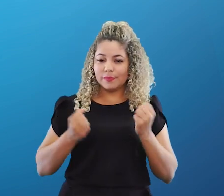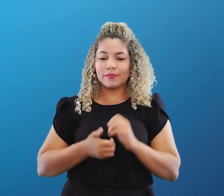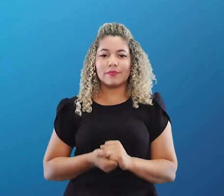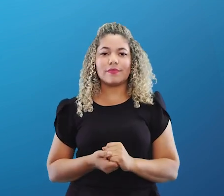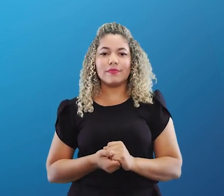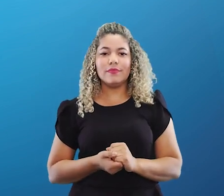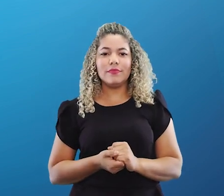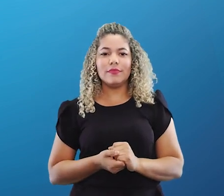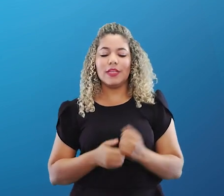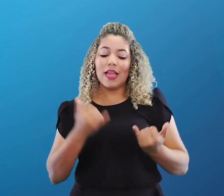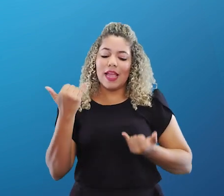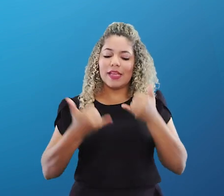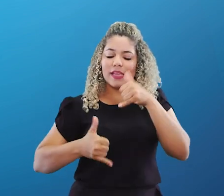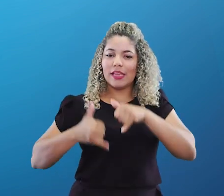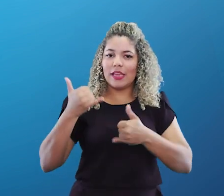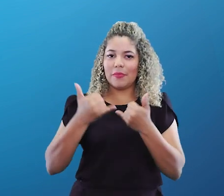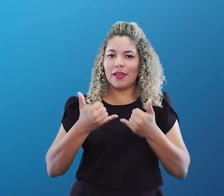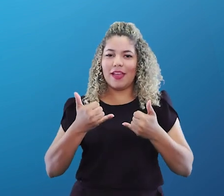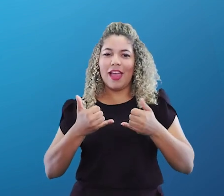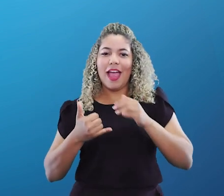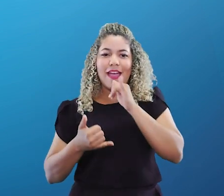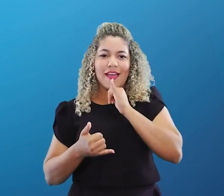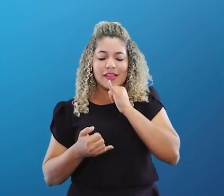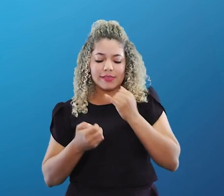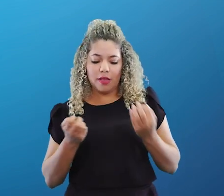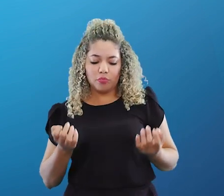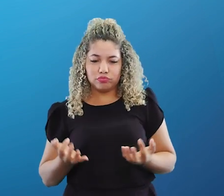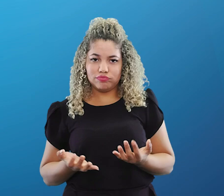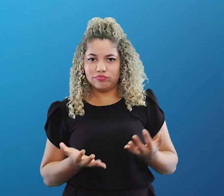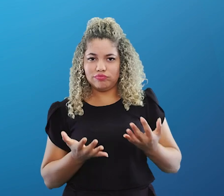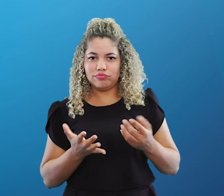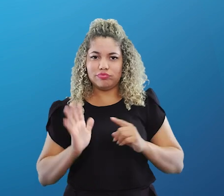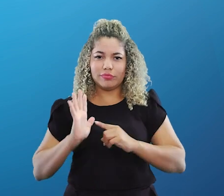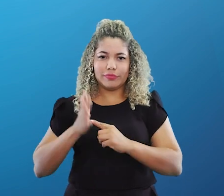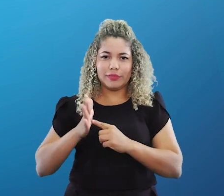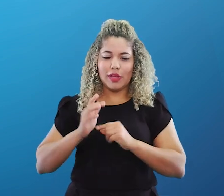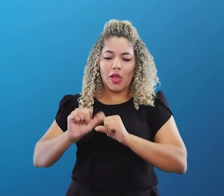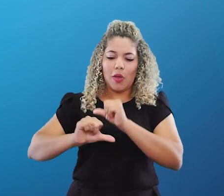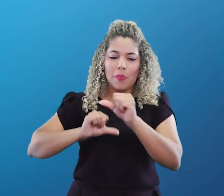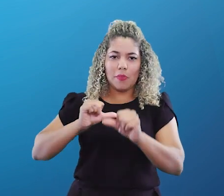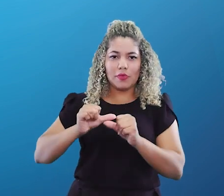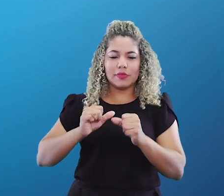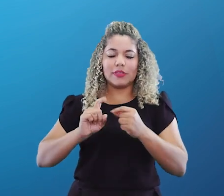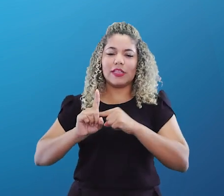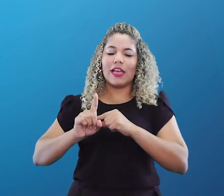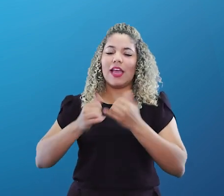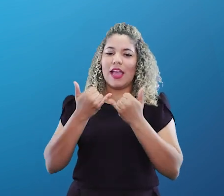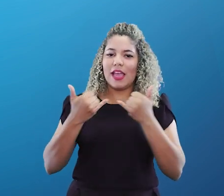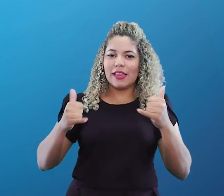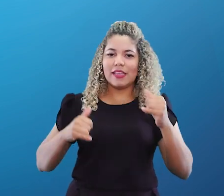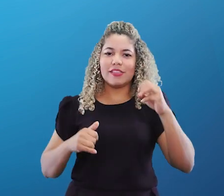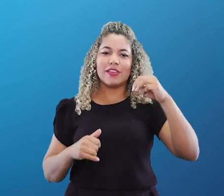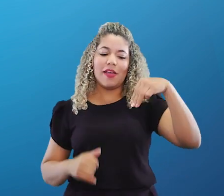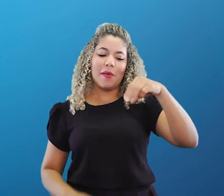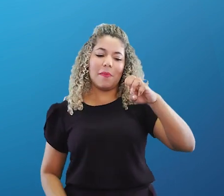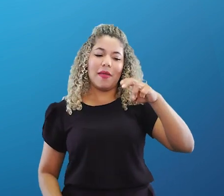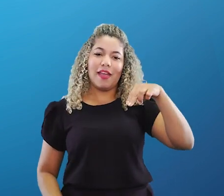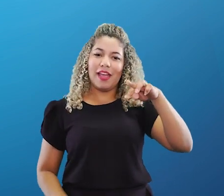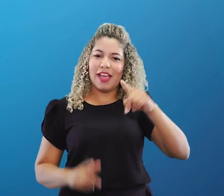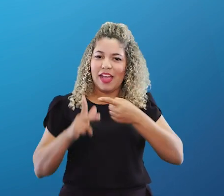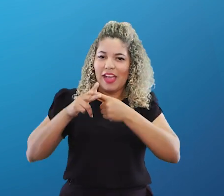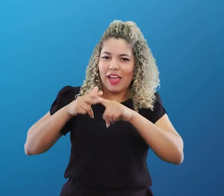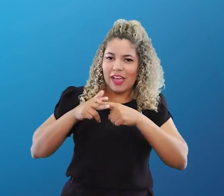Ele transforma quimicamente a energia dos combustíveis em energia mecânica, que é o do movimento